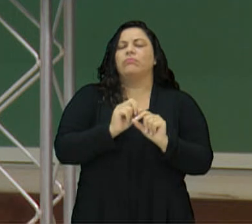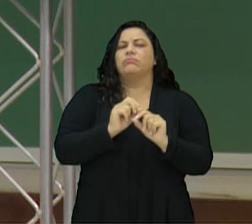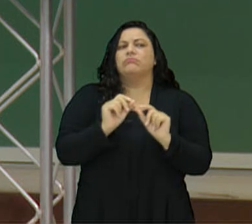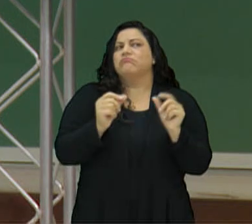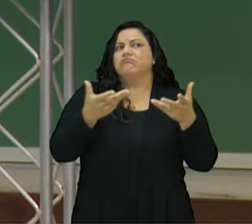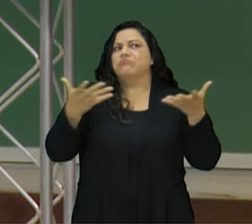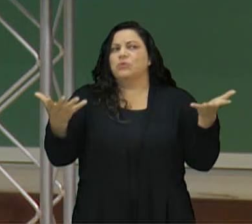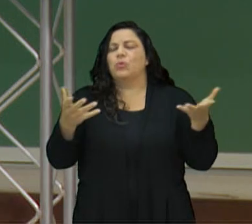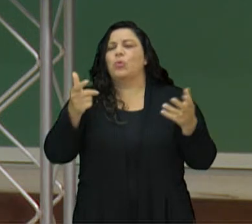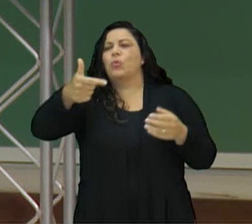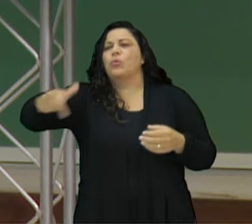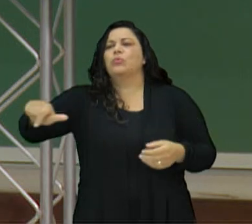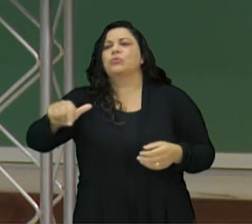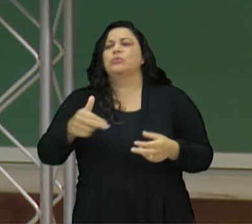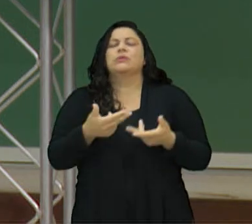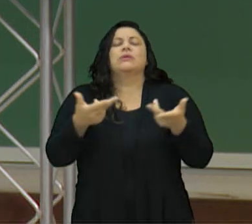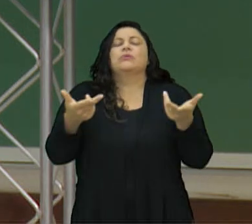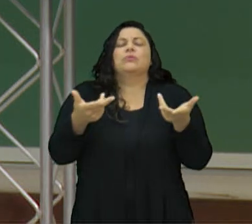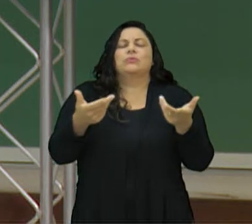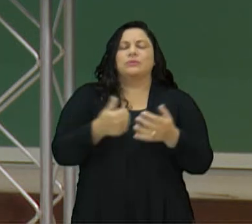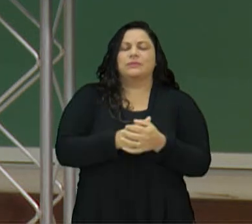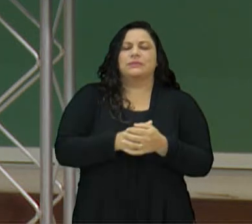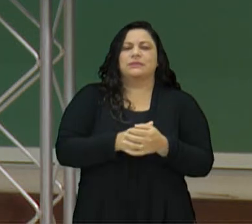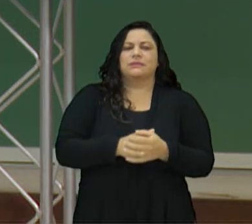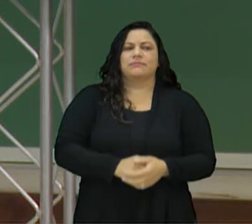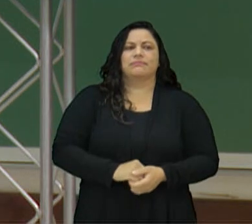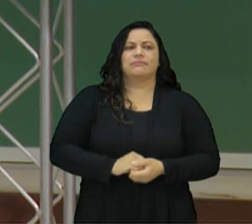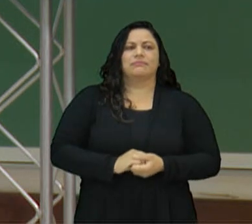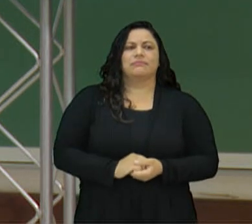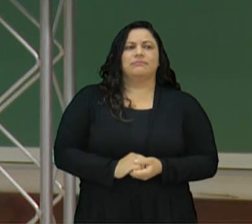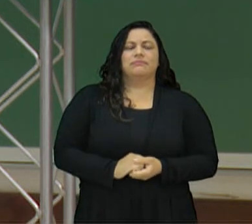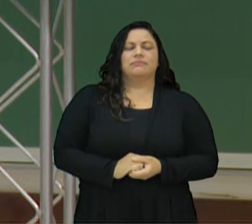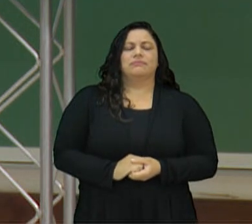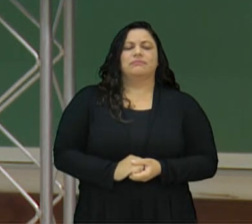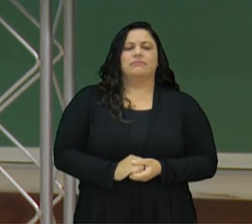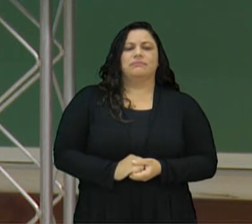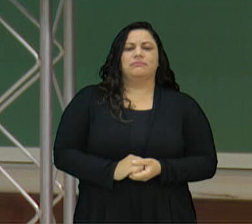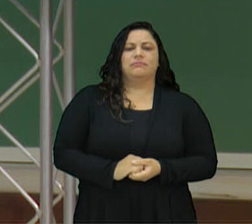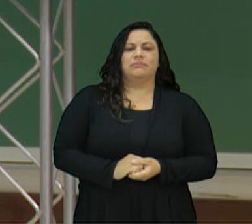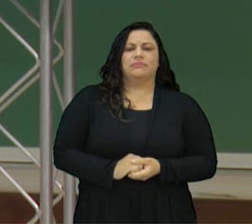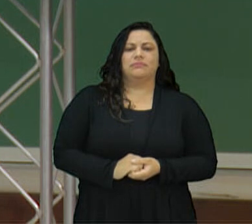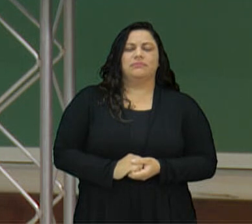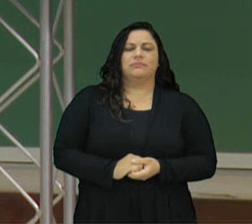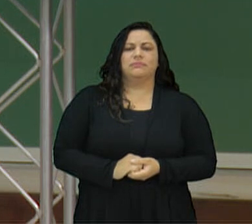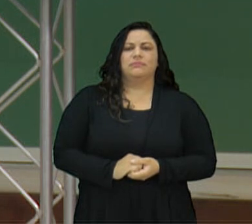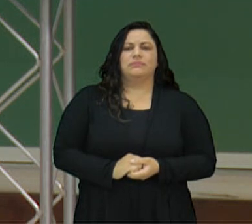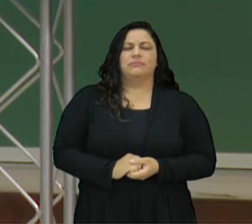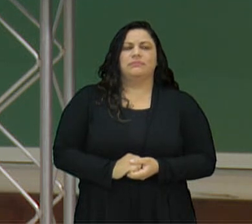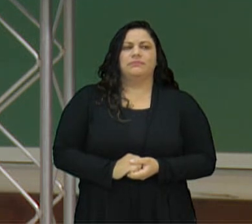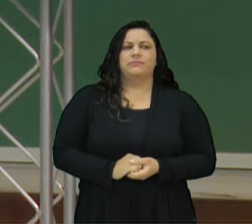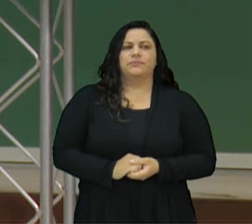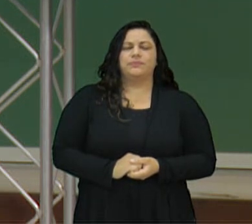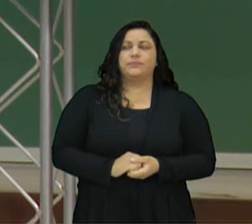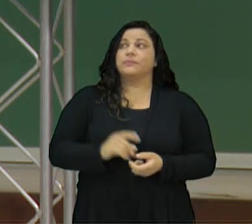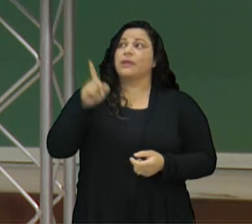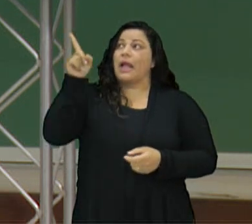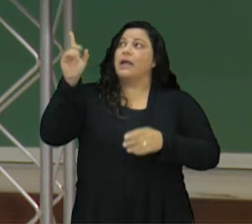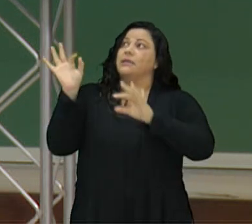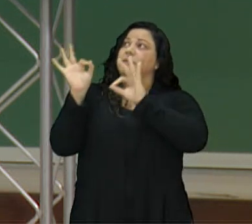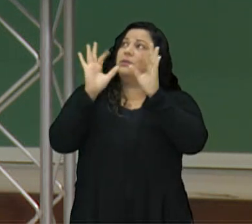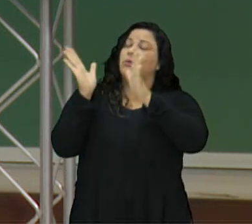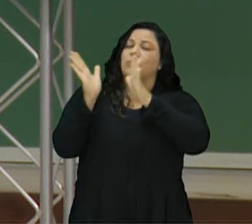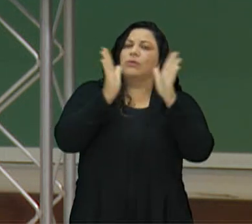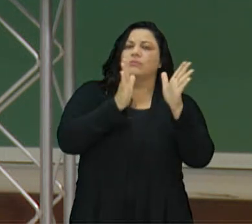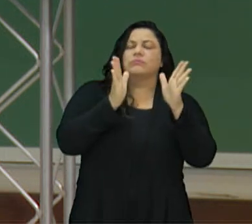ou outra coisa como uma bici, por exemplo. Eu coloquei aqui para vocês observarem dois